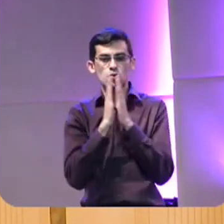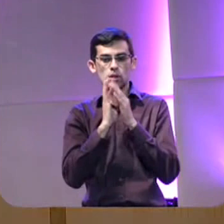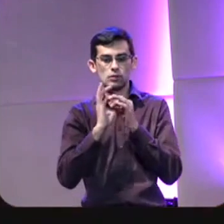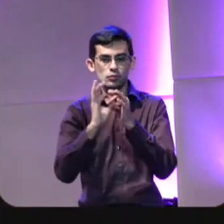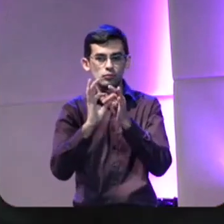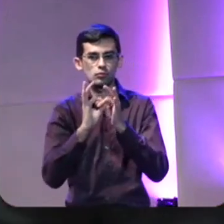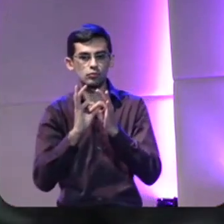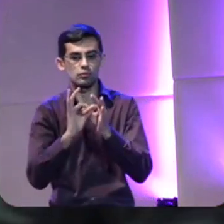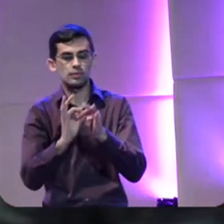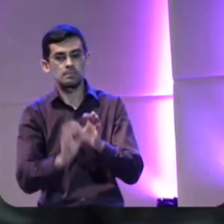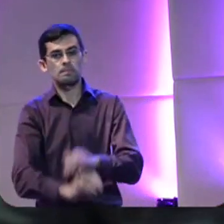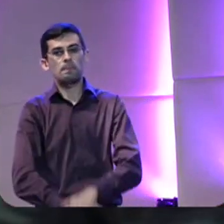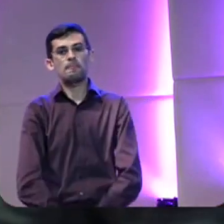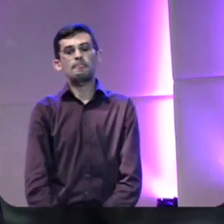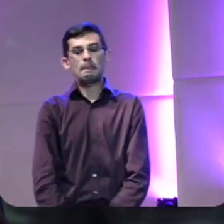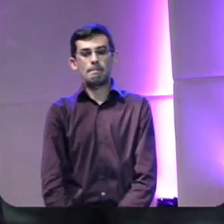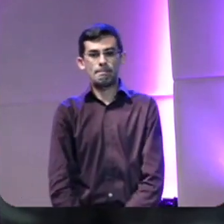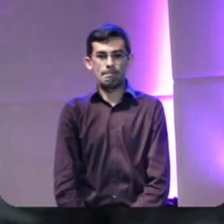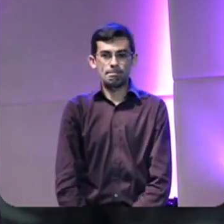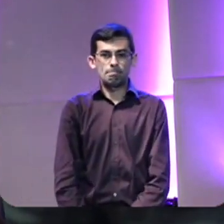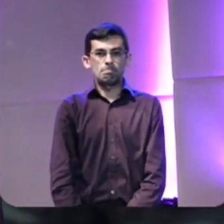juntos.